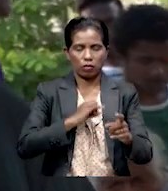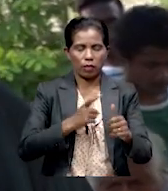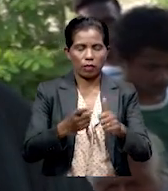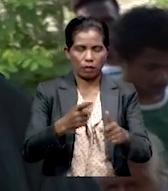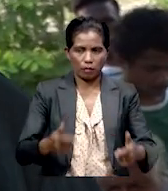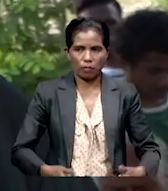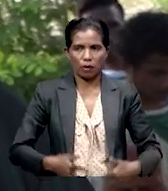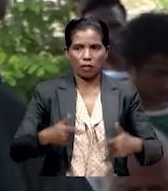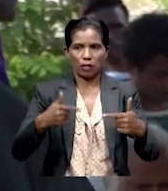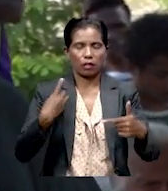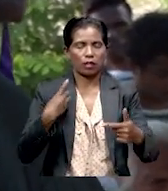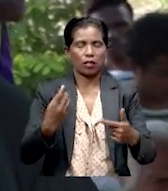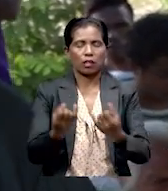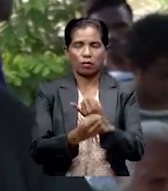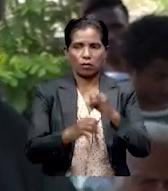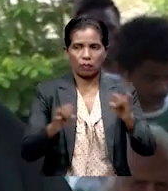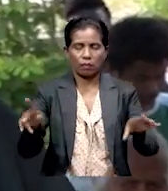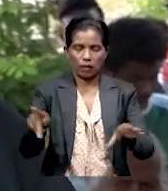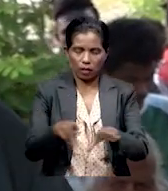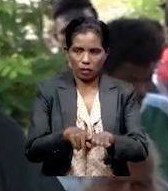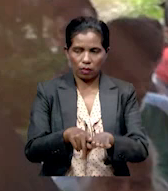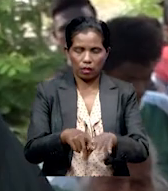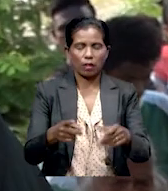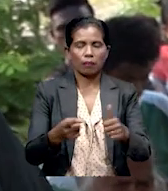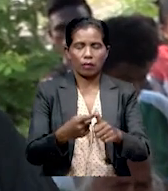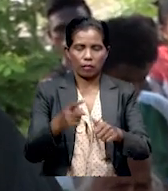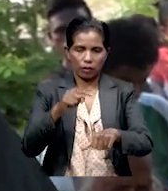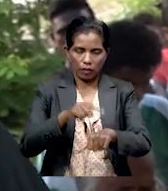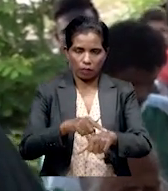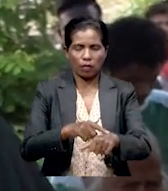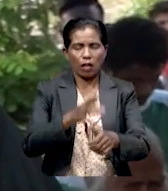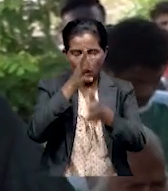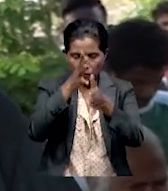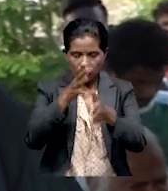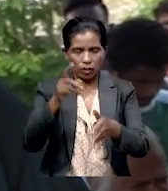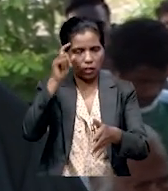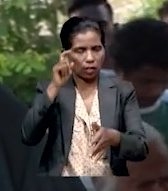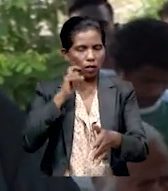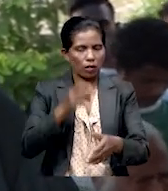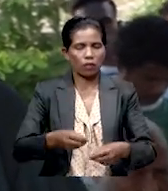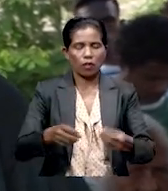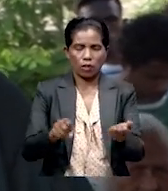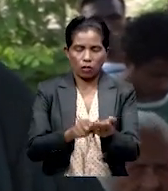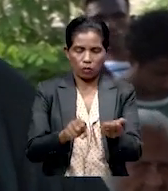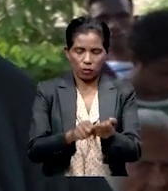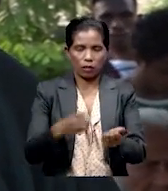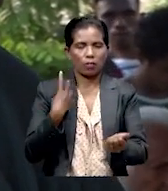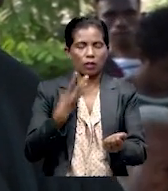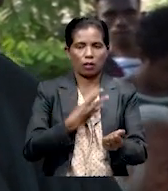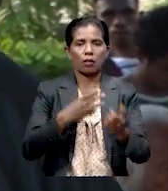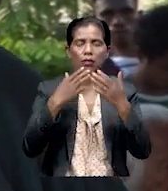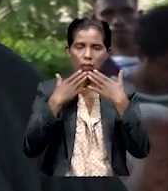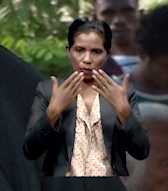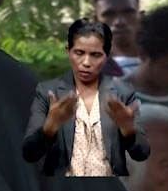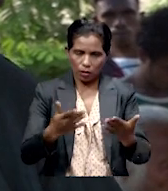de moro com Ana, a minha inclinada em partido, primeira vez. A minha boa nana, foi apoio para a minha gira. A minha agora de boa, teve